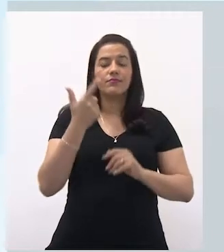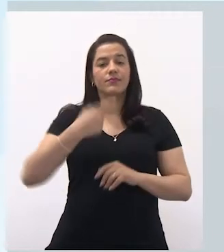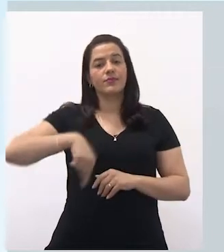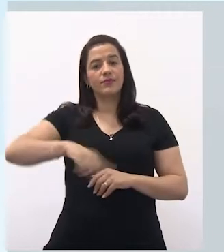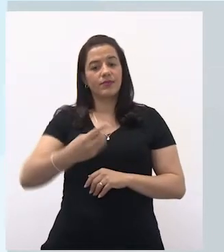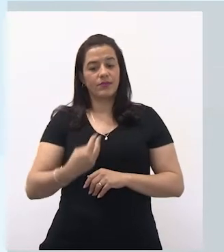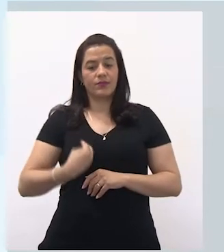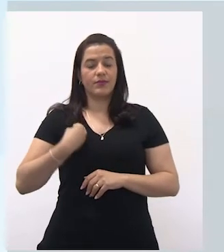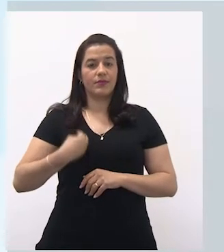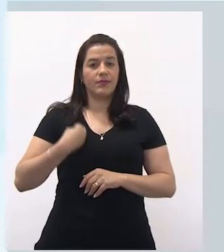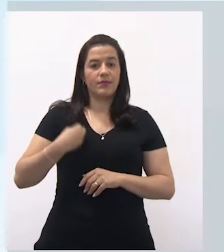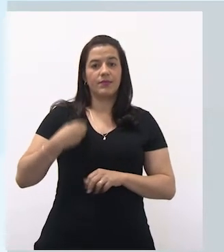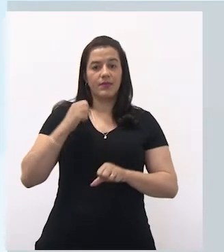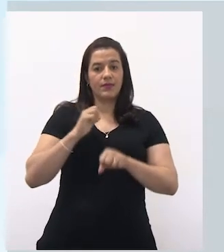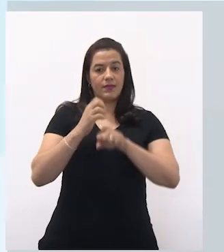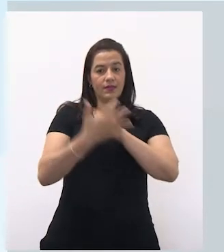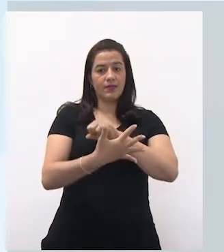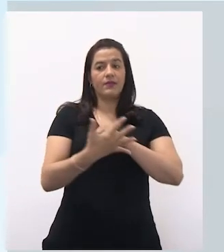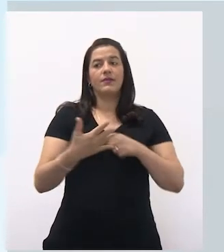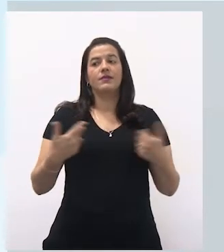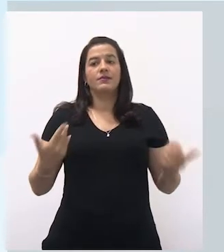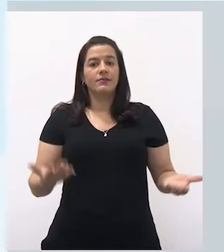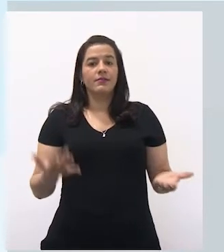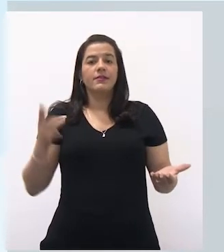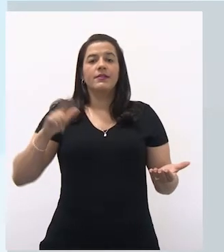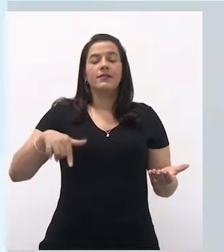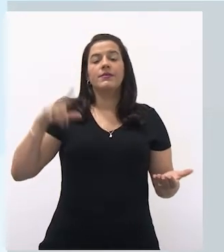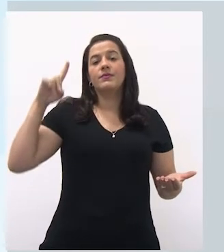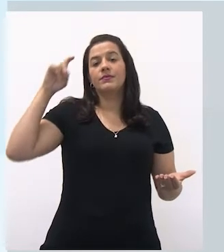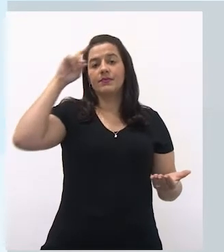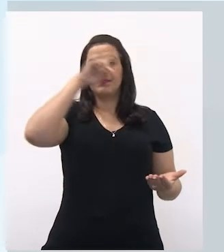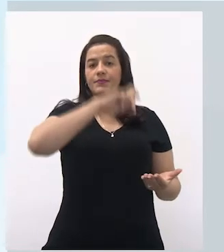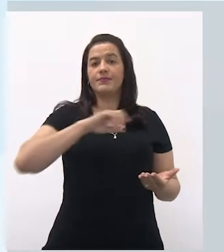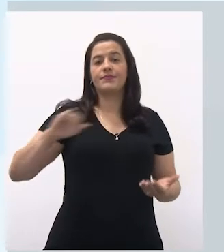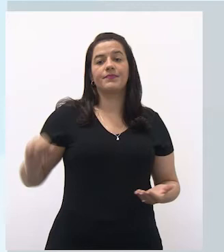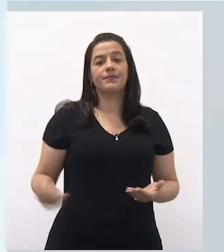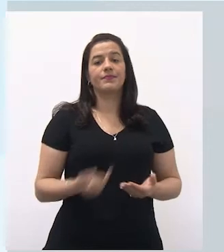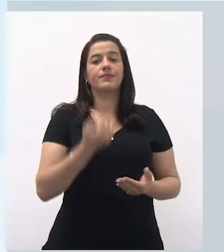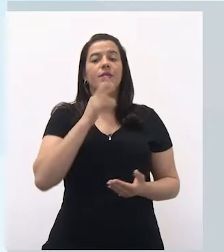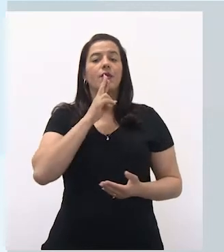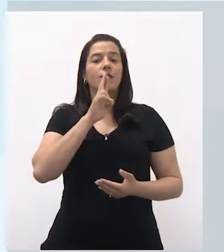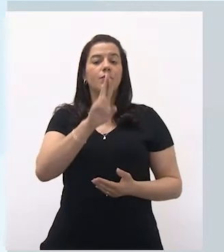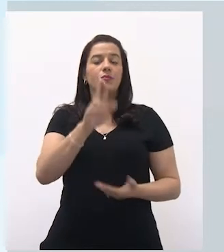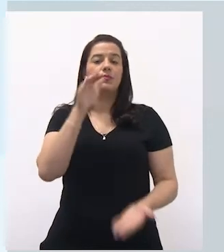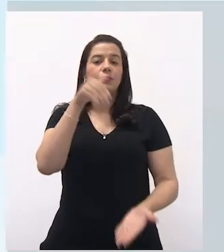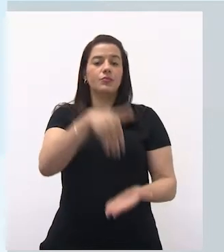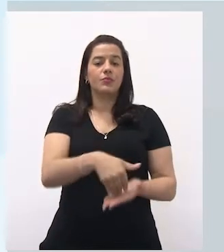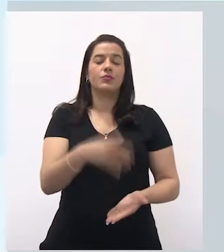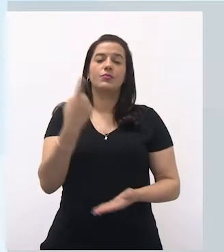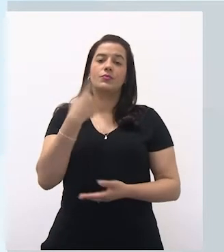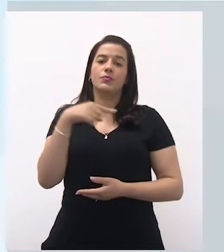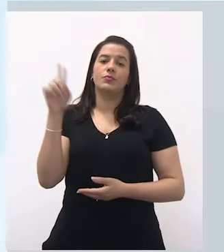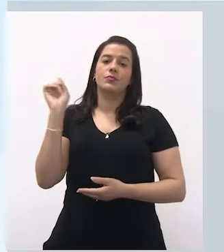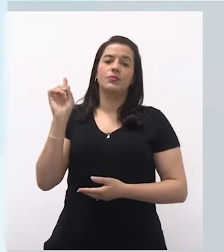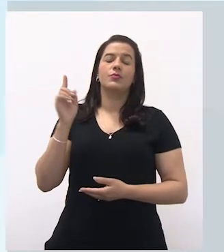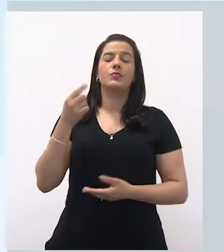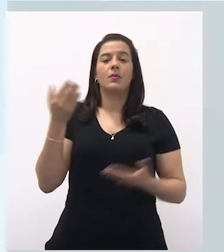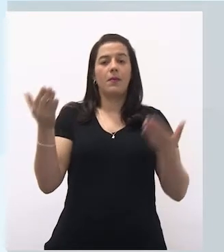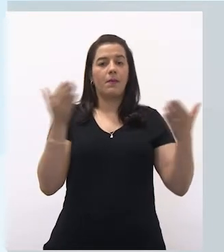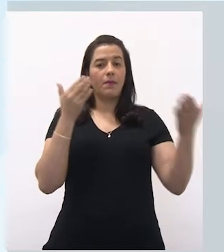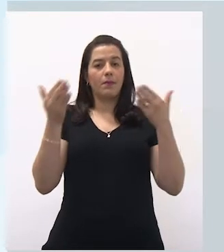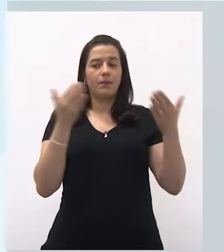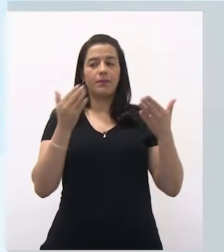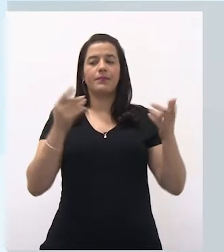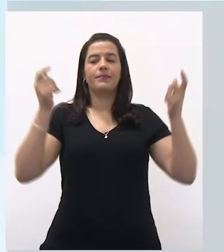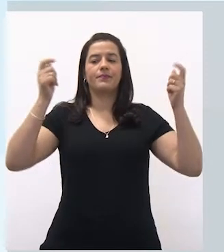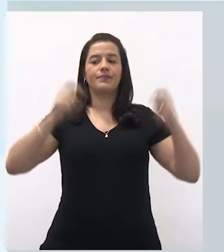um contexto pandêmico, né? Então, a gente aproveita aí o último resultado que a gente teve, confiável e comparável, né,